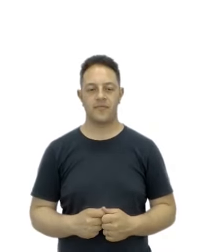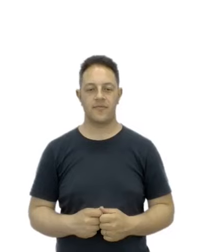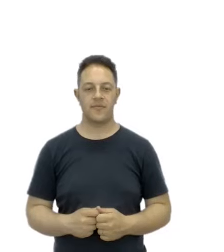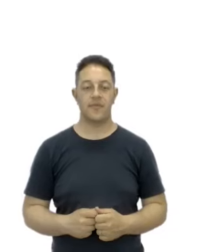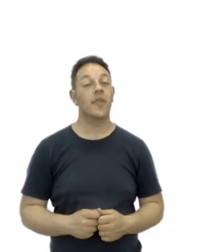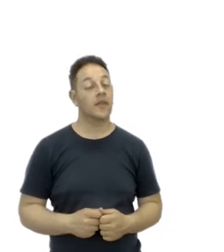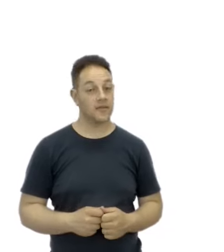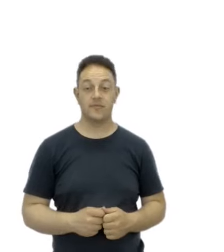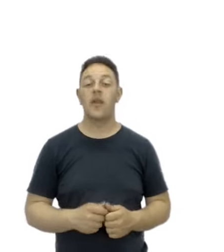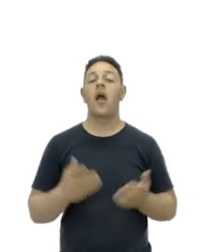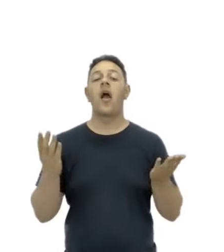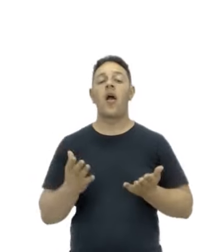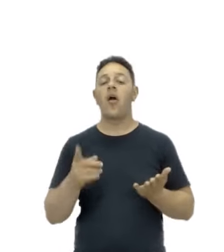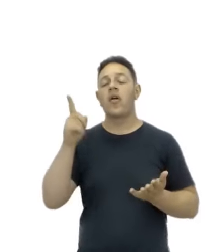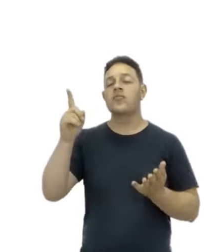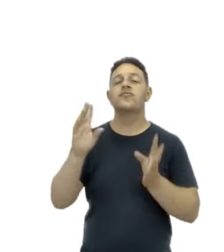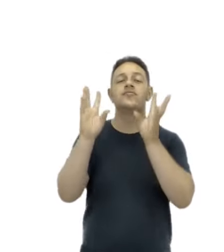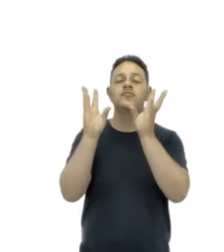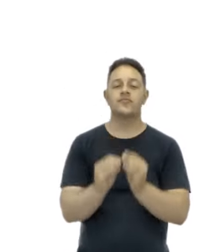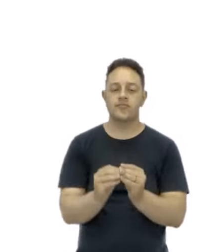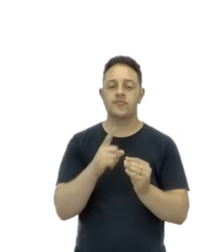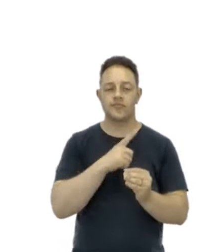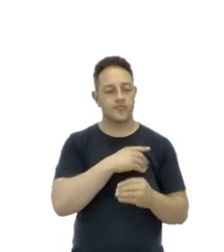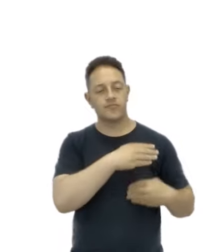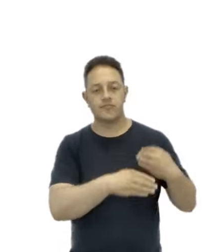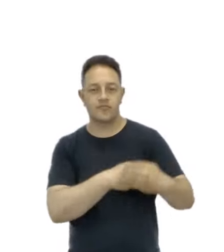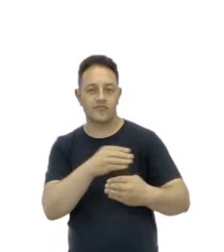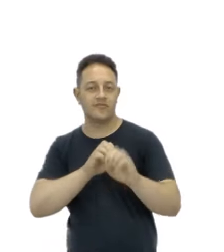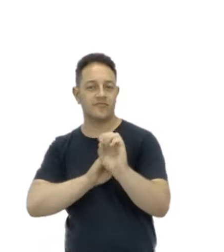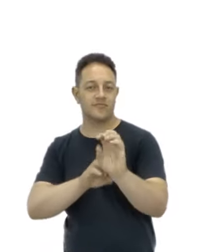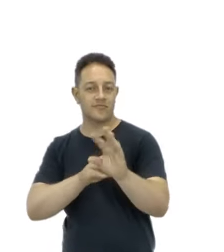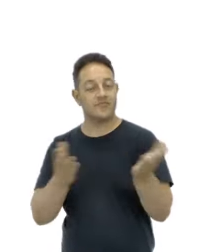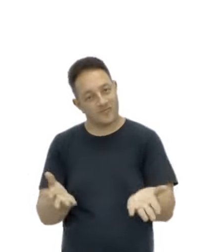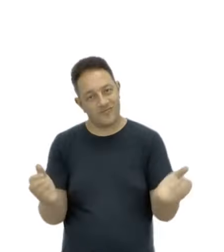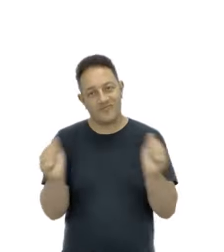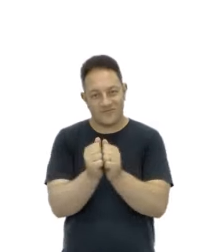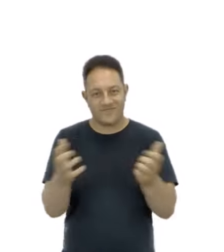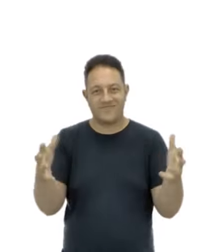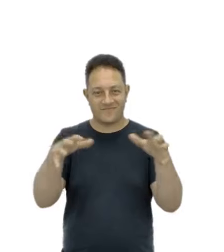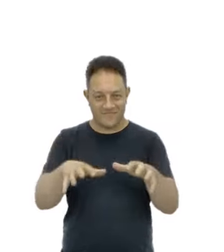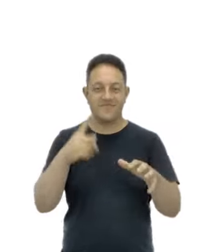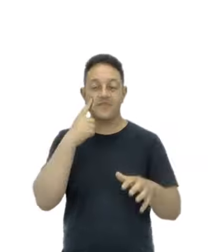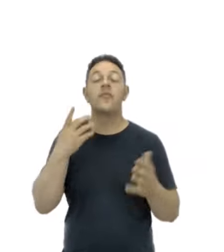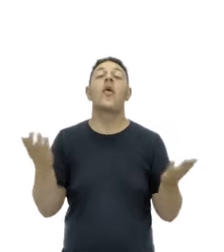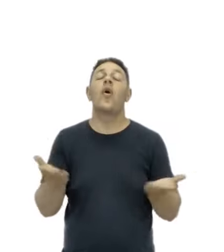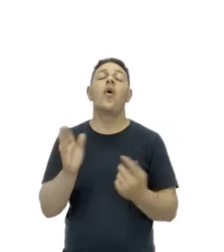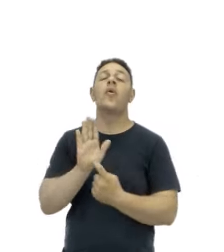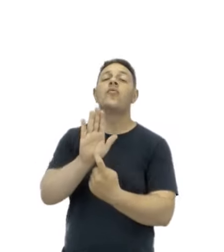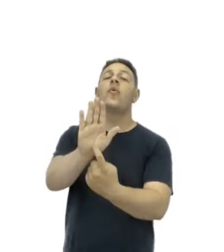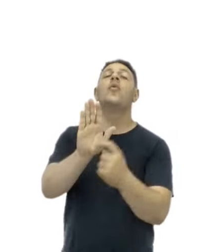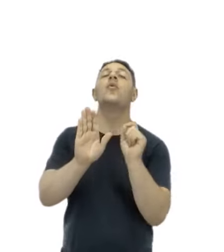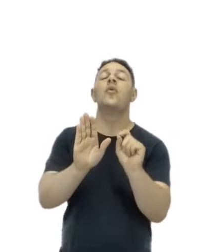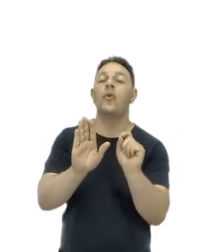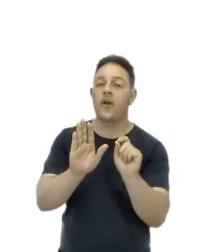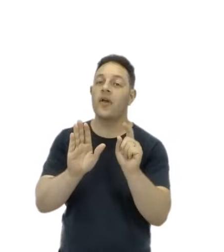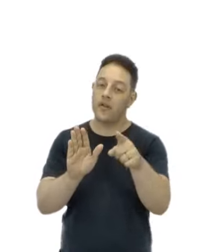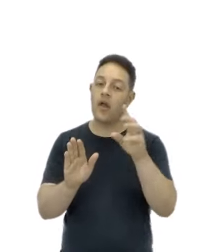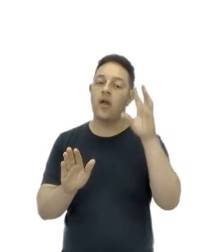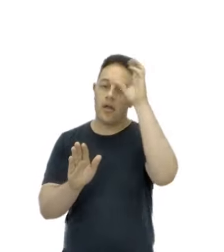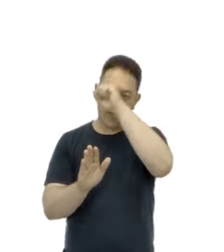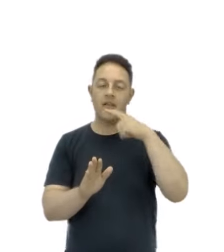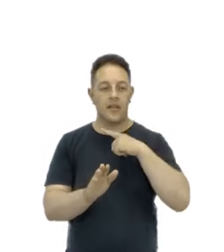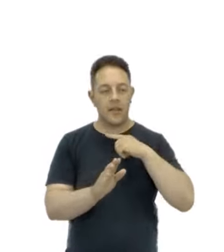Então, agora é a síntese, né, desse percurso formativo, desse nosso encontro. Então, nós apresentamos aqui, através da linha